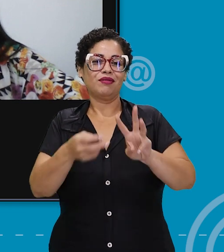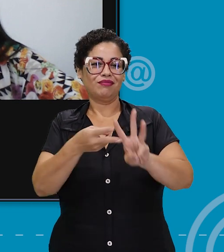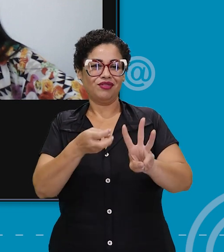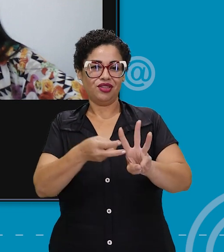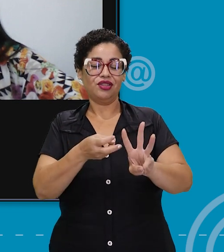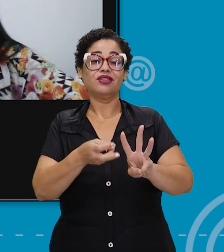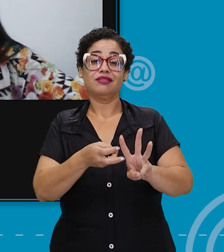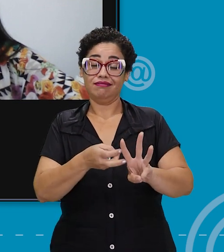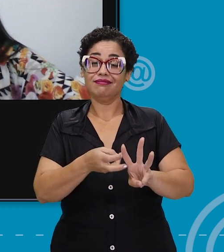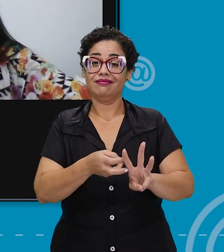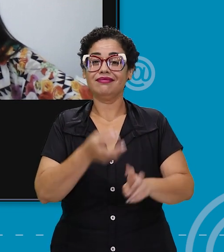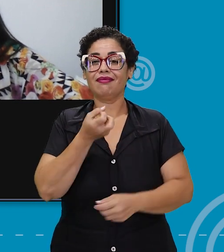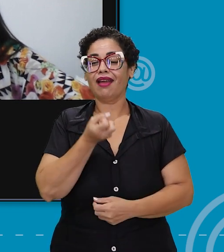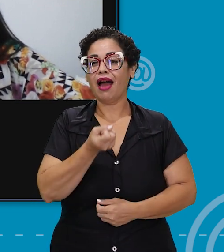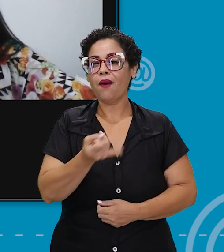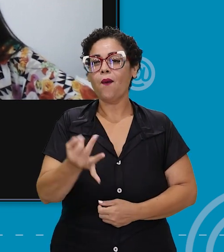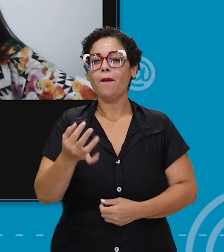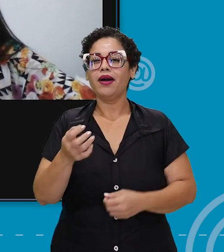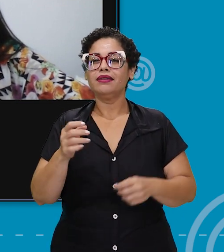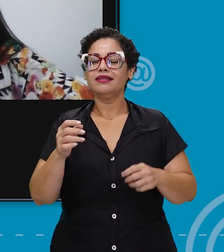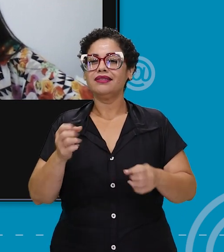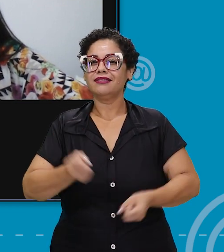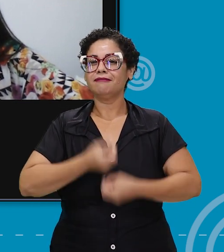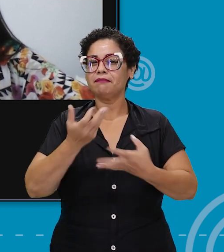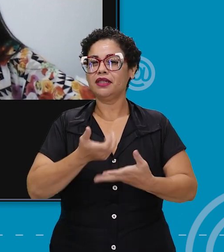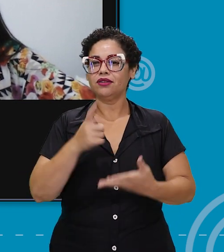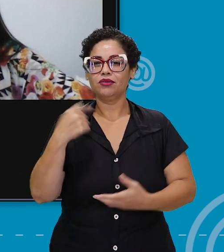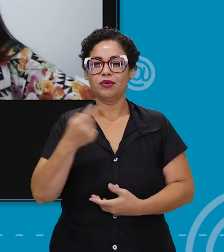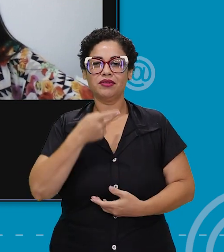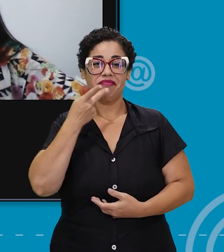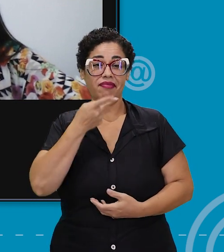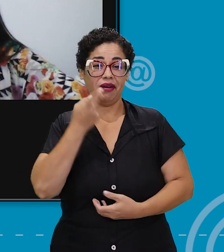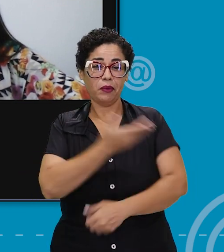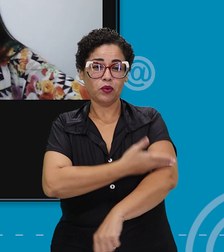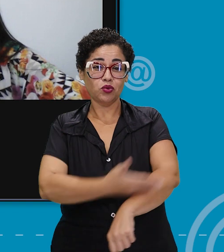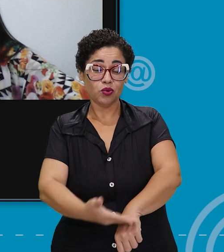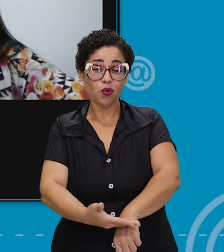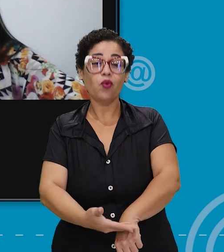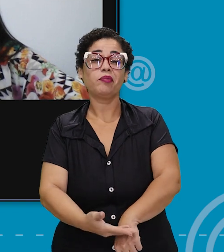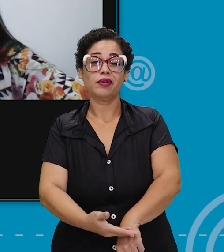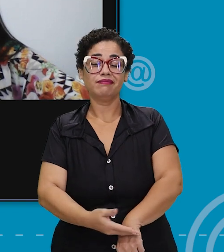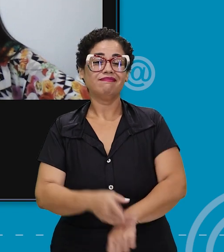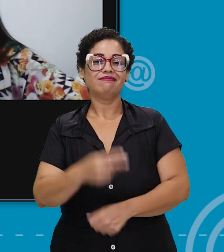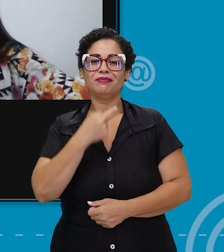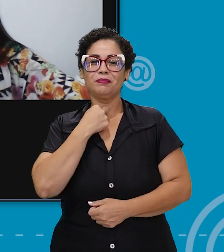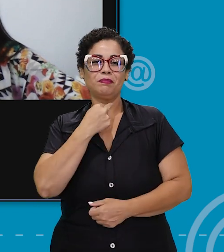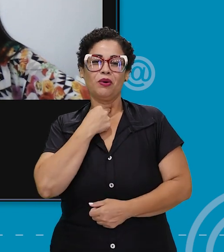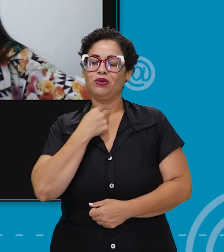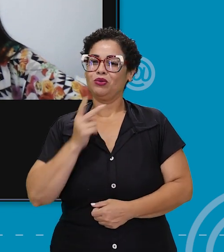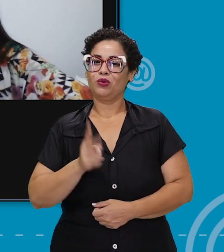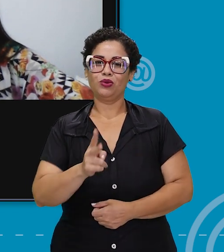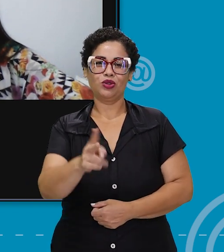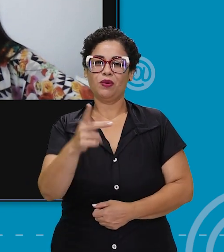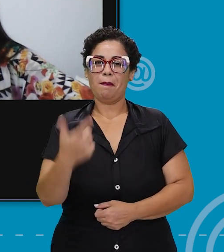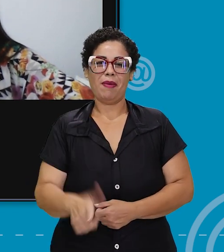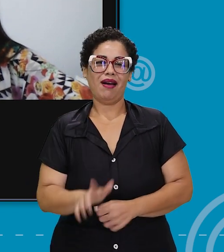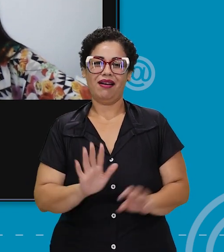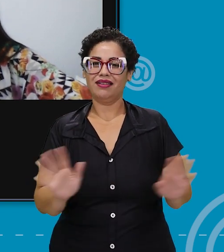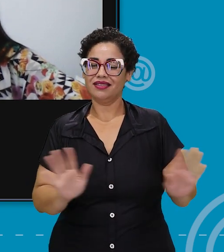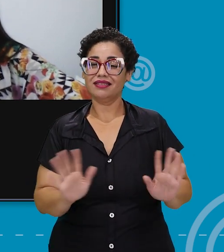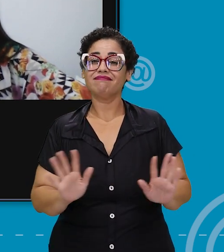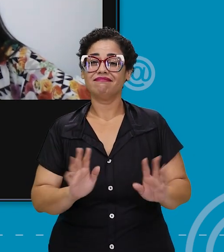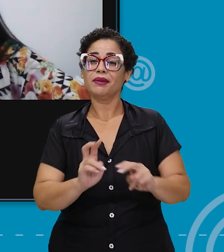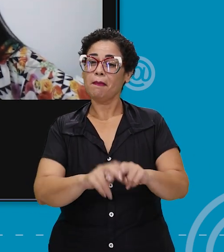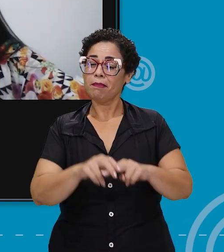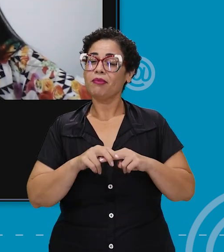inclusão indígena, né, algumas expressões que nós usamos, por exemplo, de fala, que não podem ser usadas